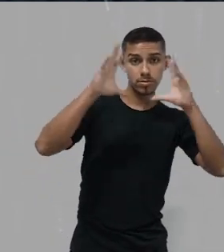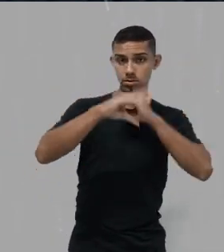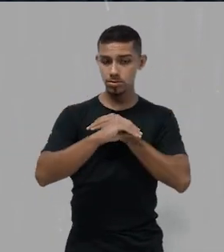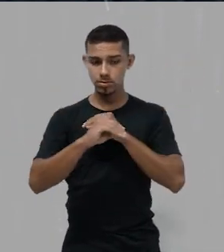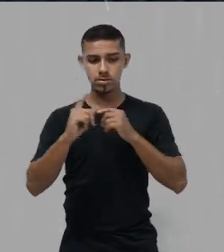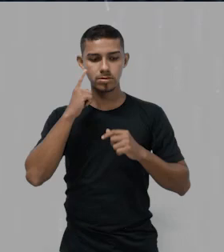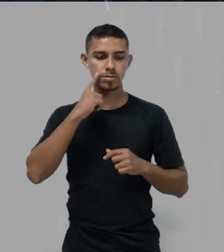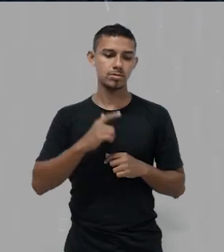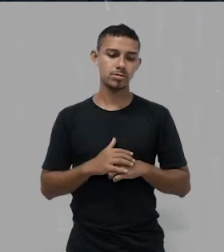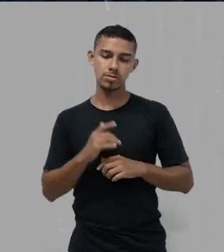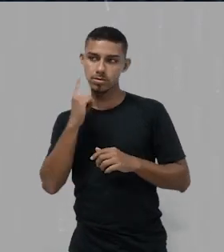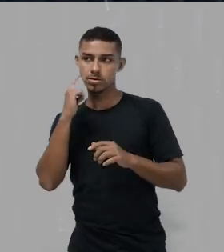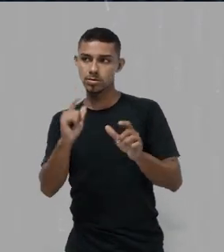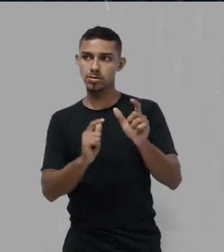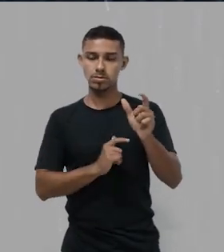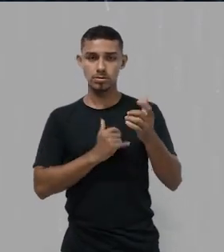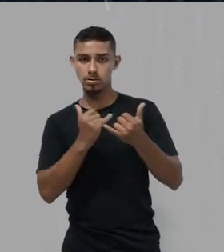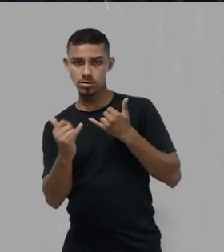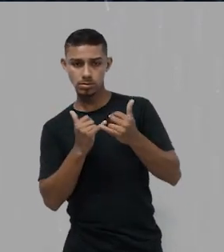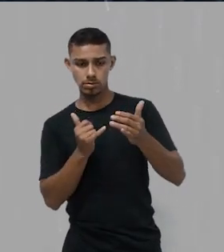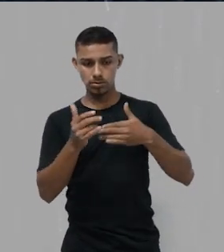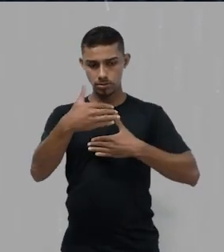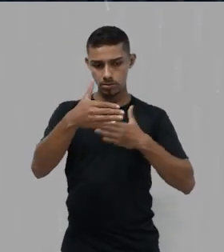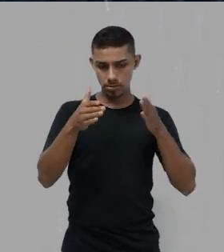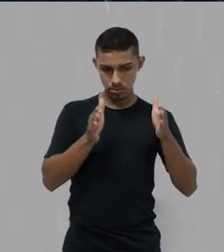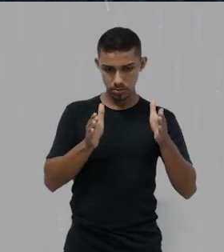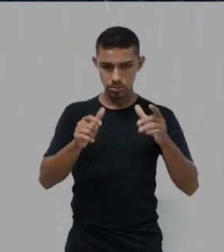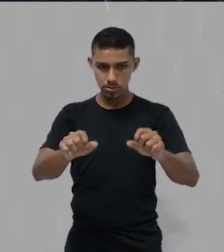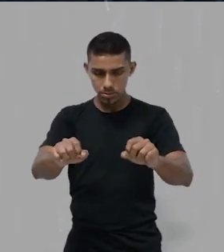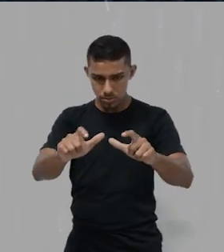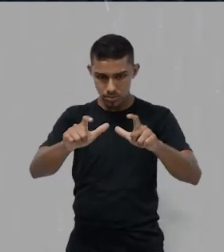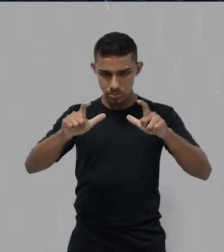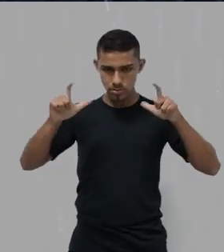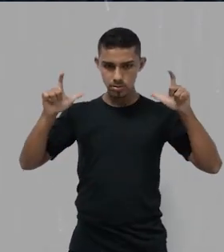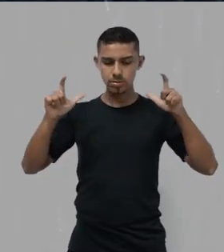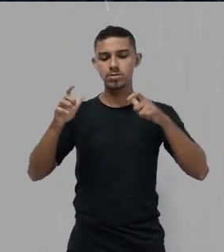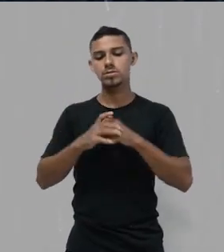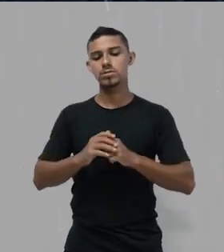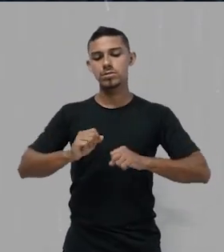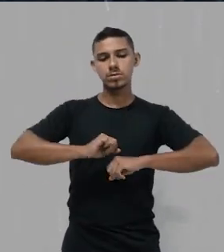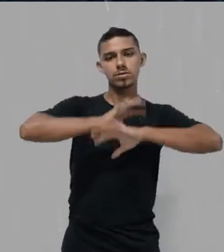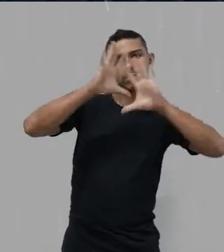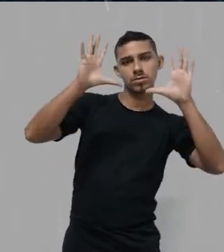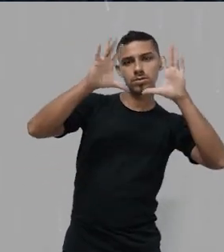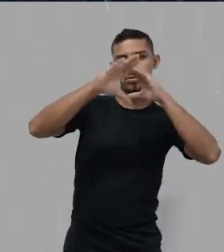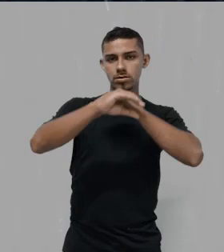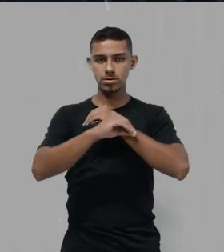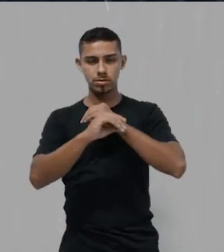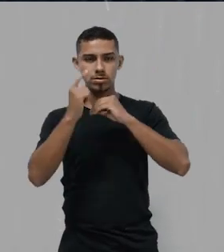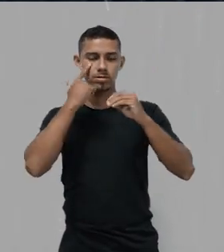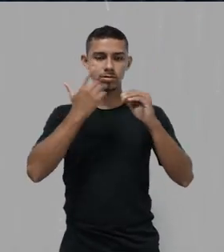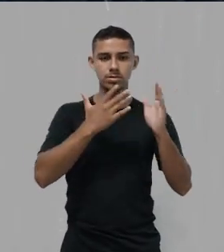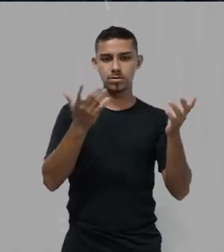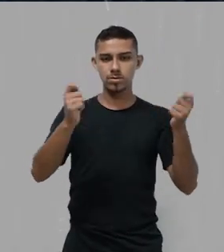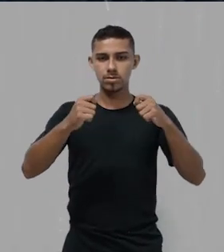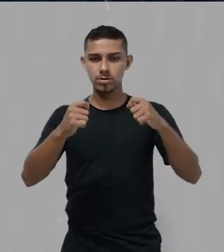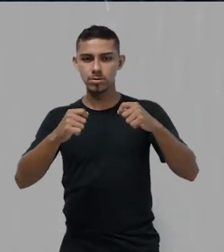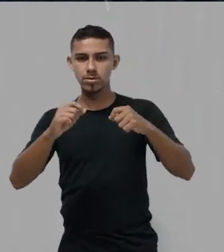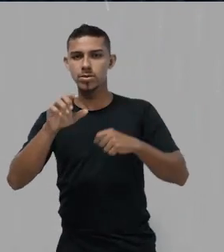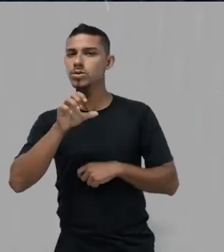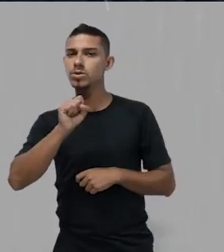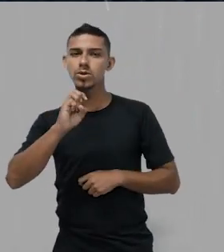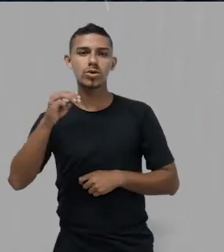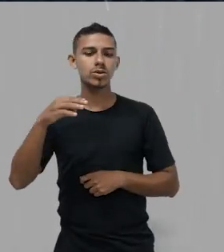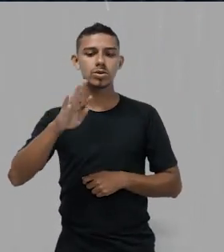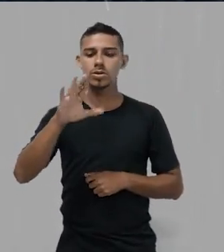Perspectiva é quando você desenha aquela caixa que parece ter volume. Claro escuro é quando você consegue perceber a ideia de sombra e de luz. Isso não